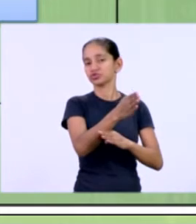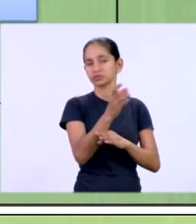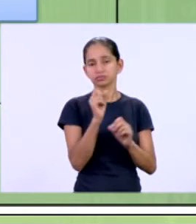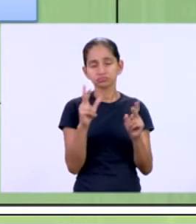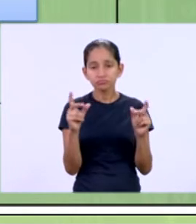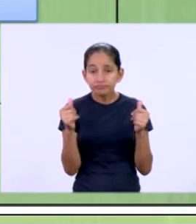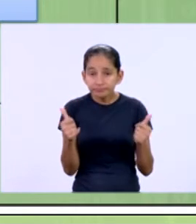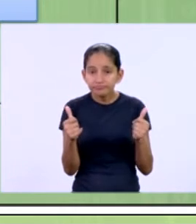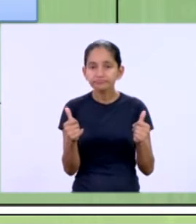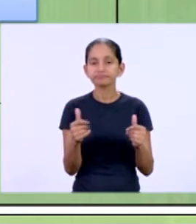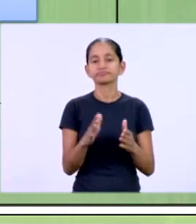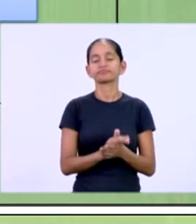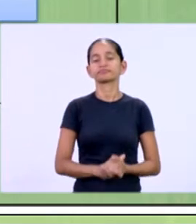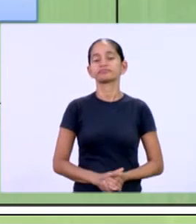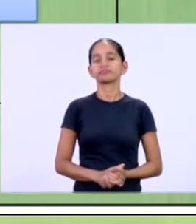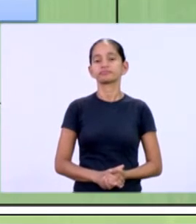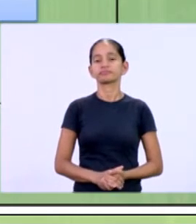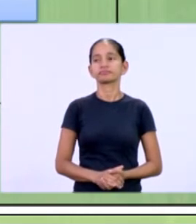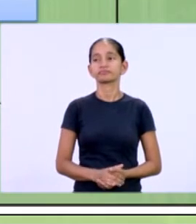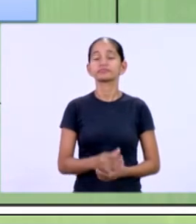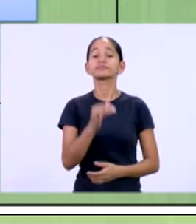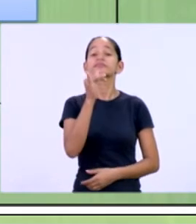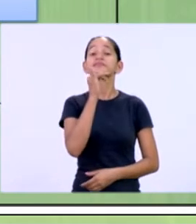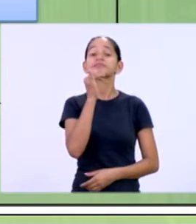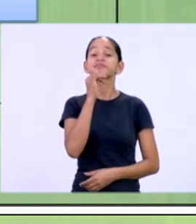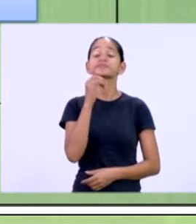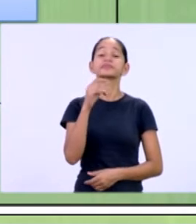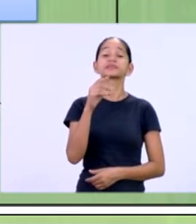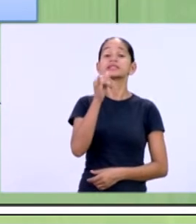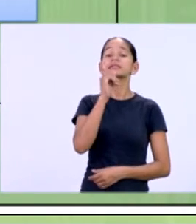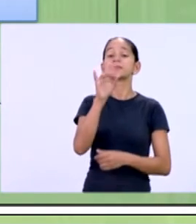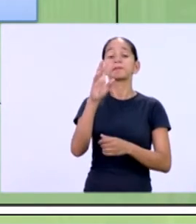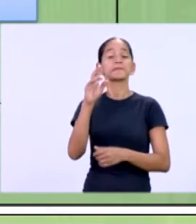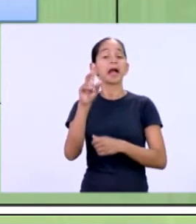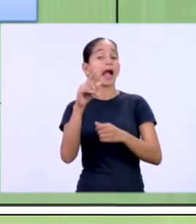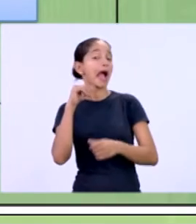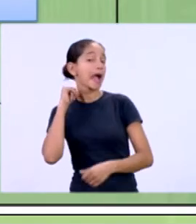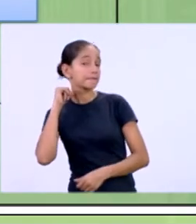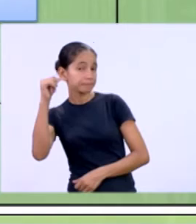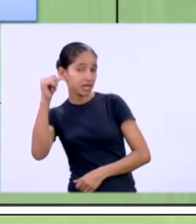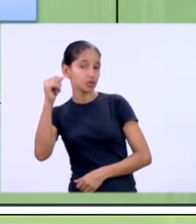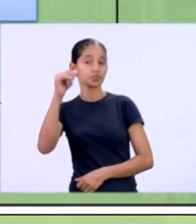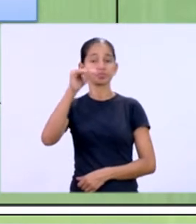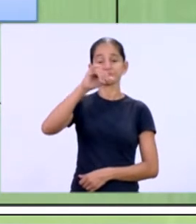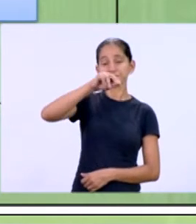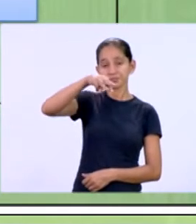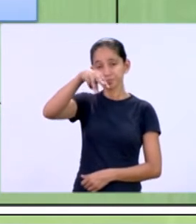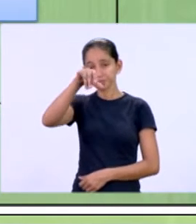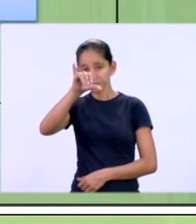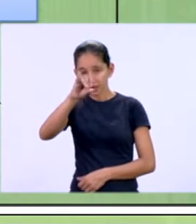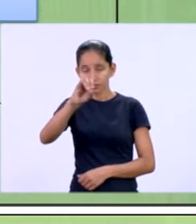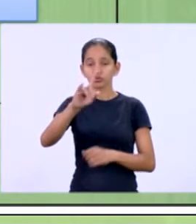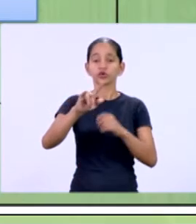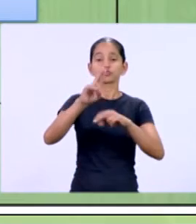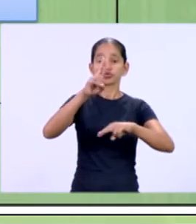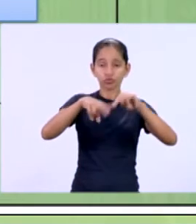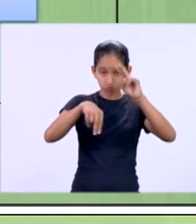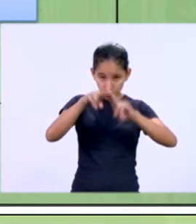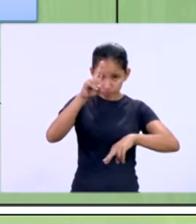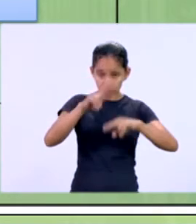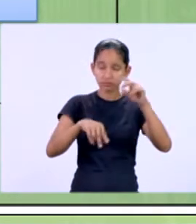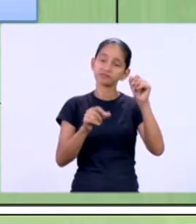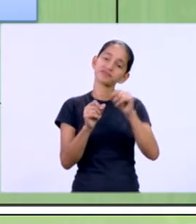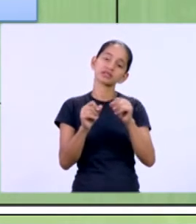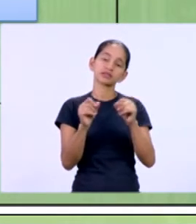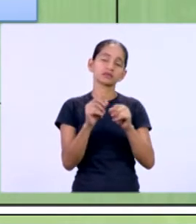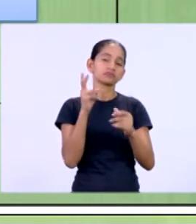Beleza? Então vamos lá. Mês de abril, maio e junho, só pegar e multiplicar cada faturamento pelo ponto 65,